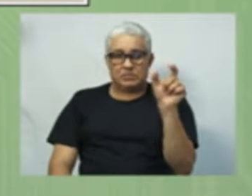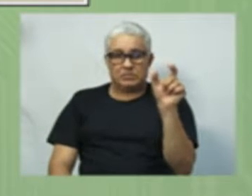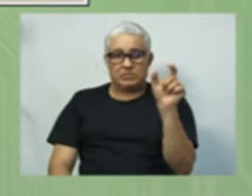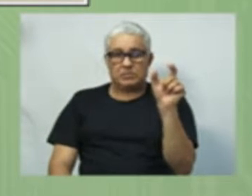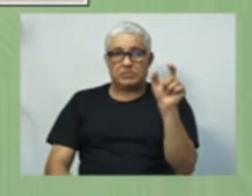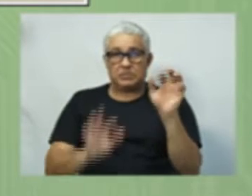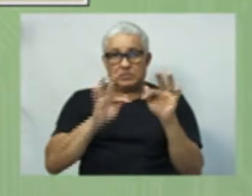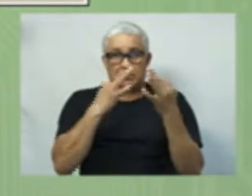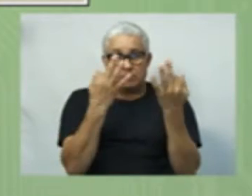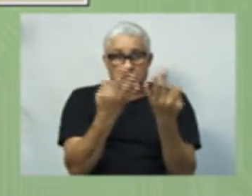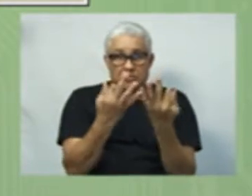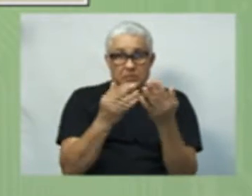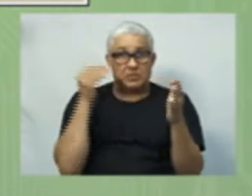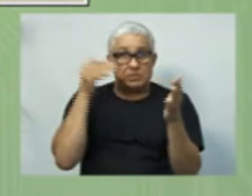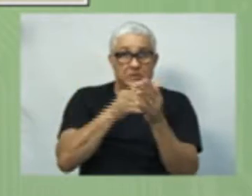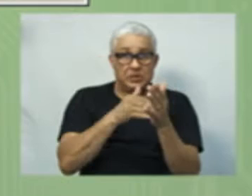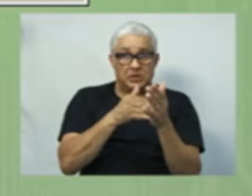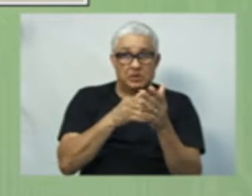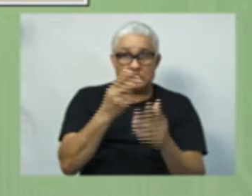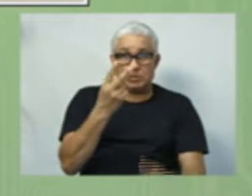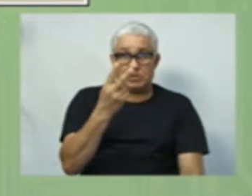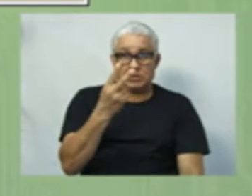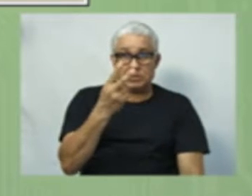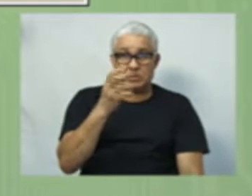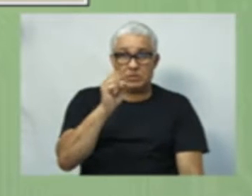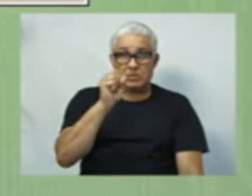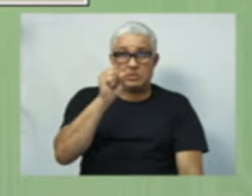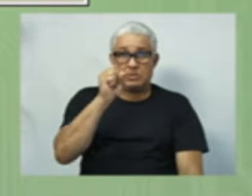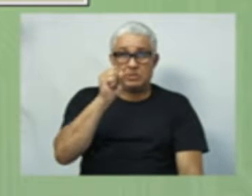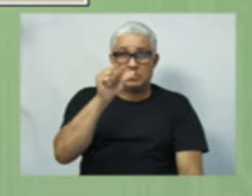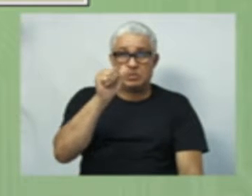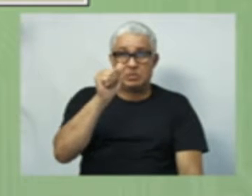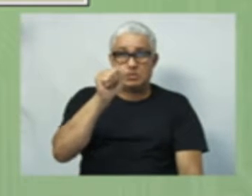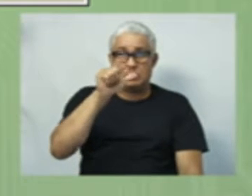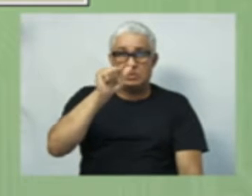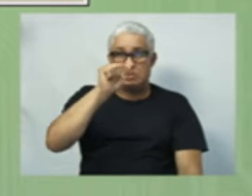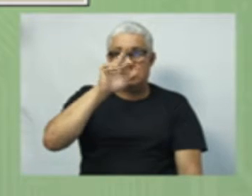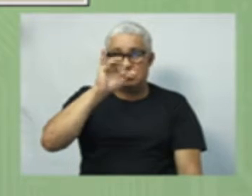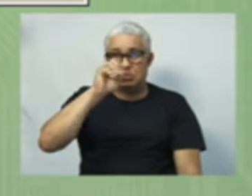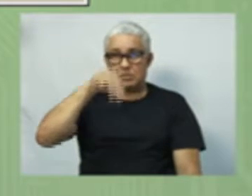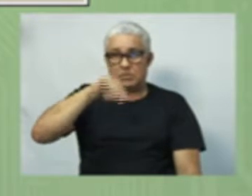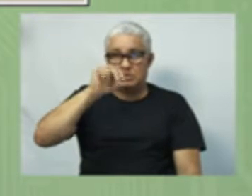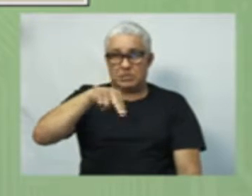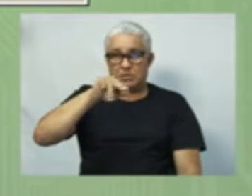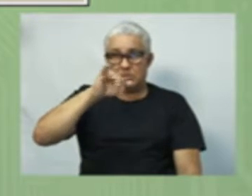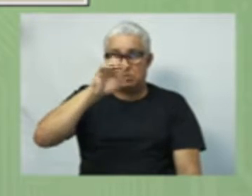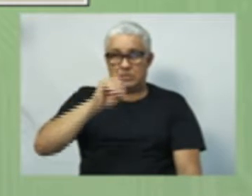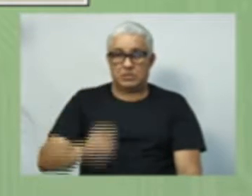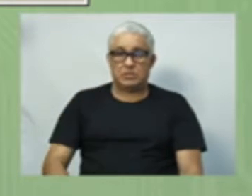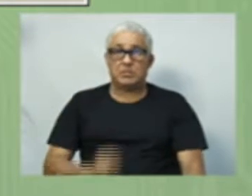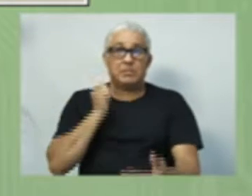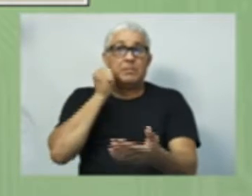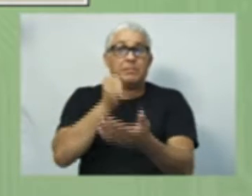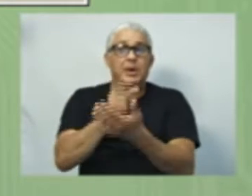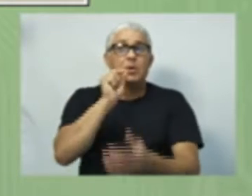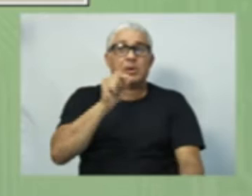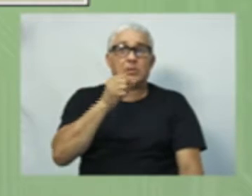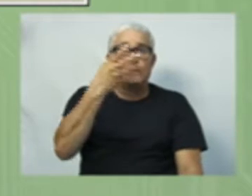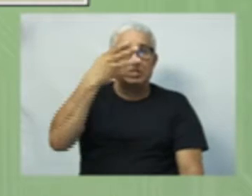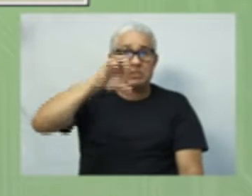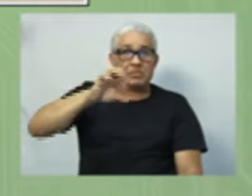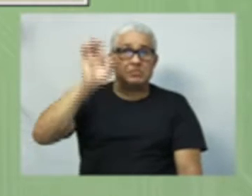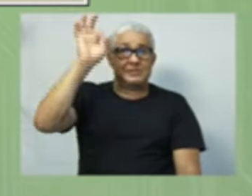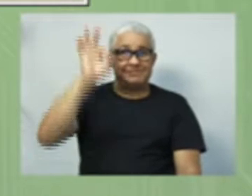uma família com renda de até 2 salários mínimos, o que acontece? Ele tem uma carga tributária de 49%.